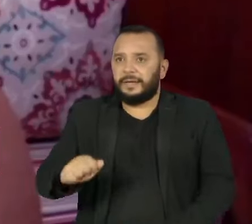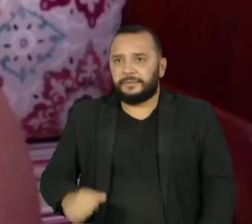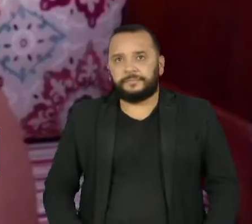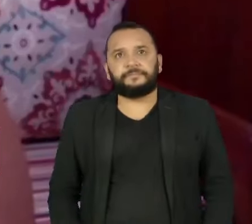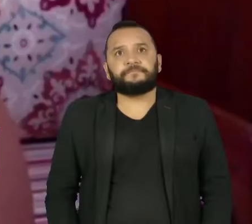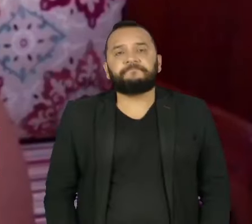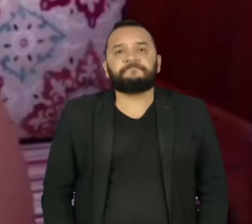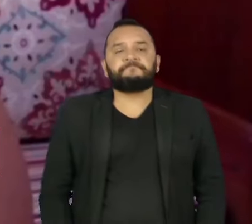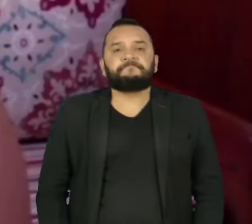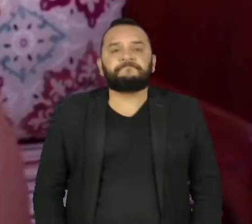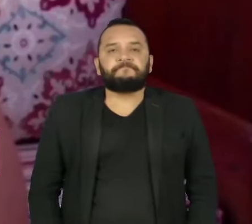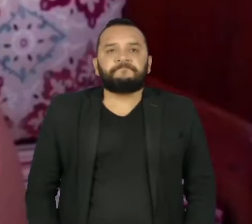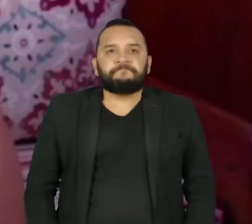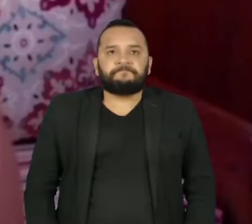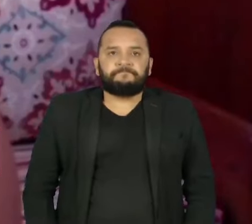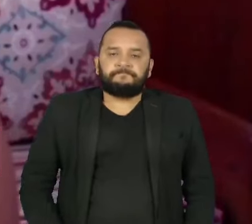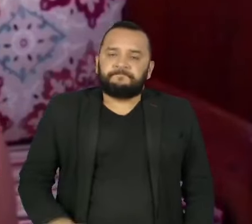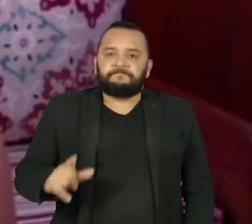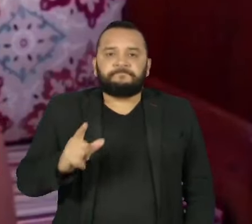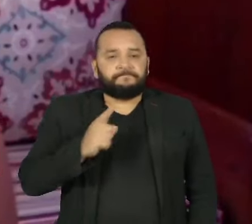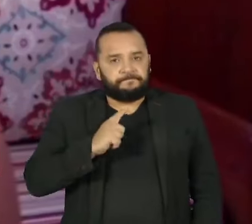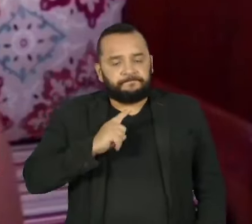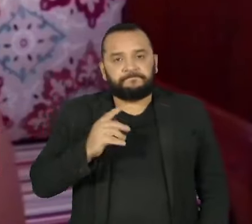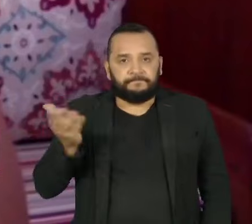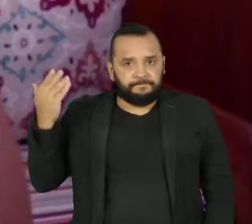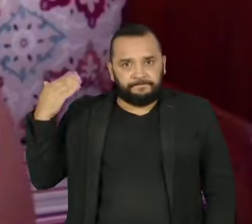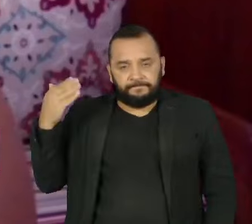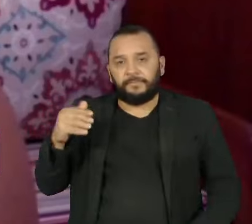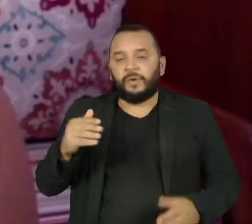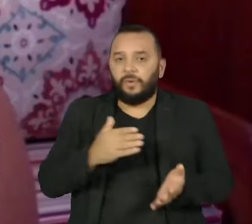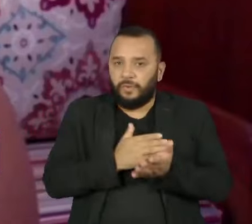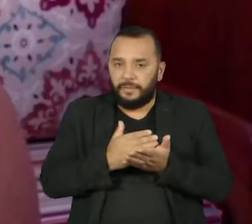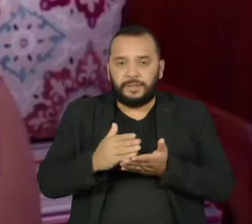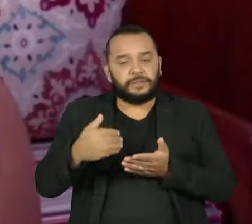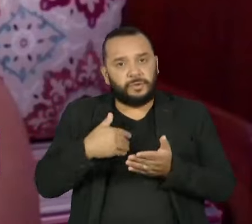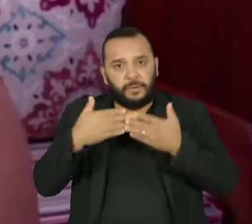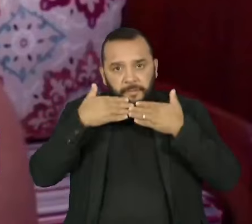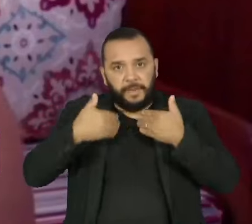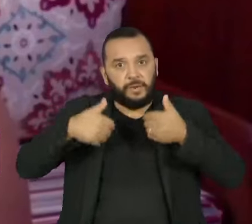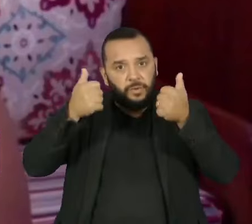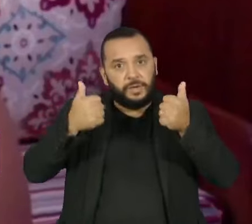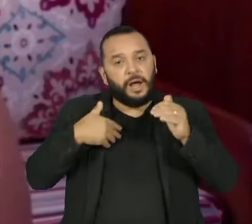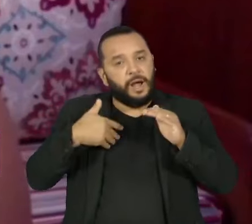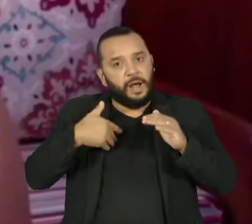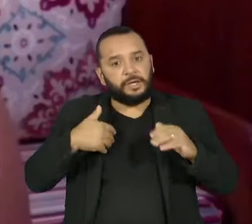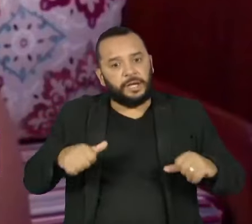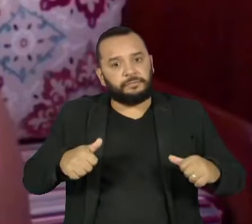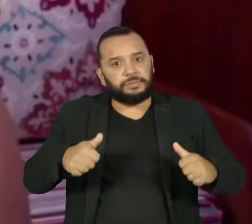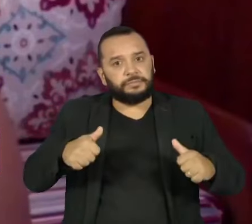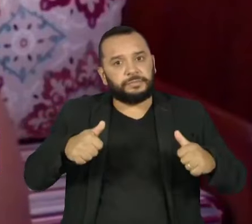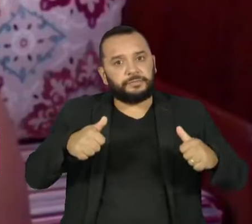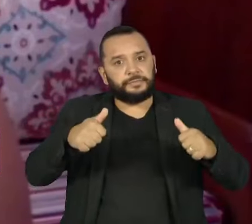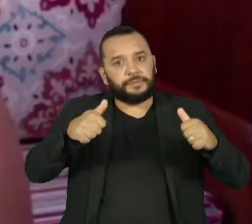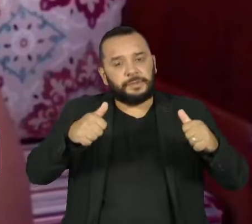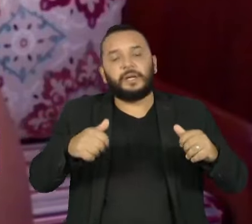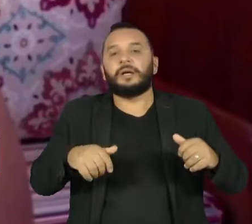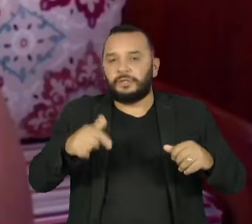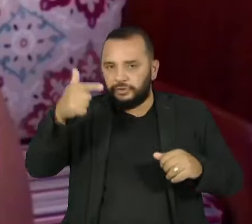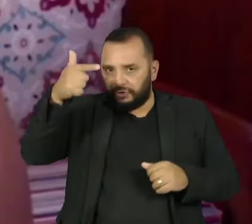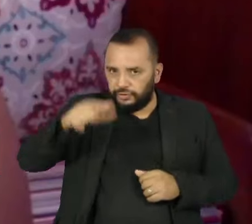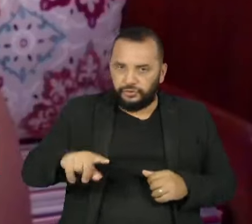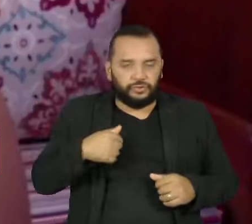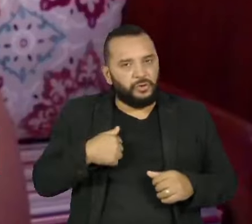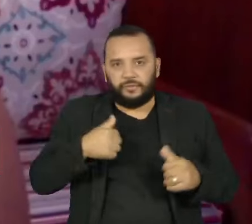tava mudando de uma forma mais gradual acaba por e é como se um dominó batesse no outro né